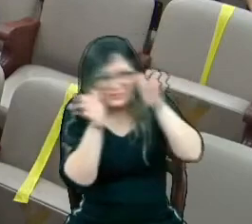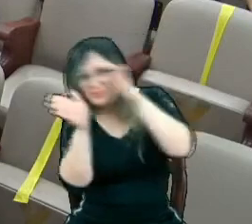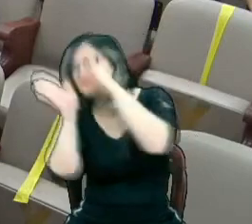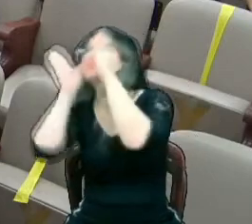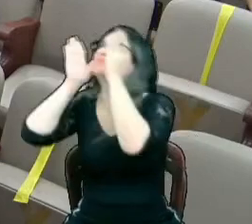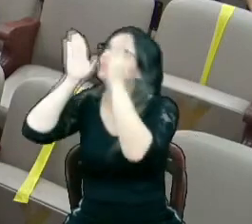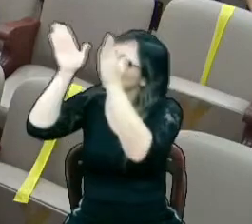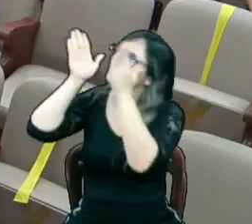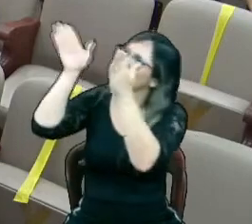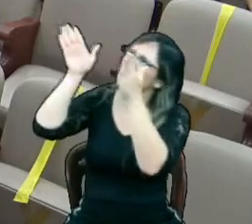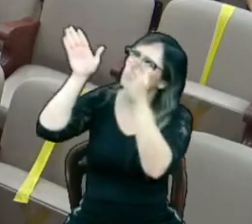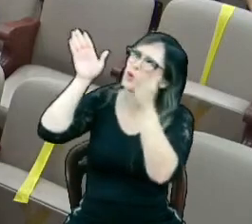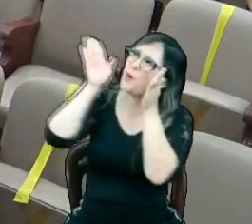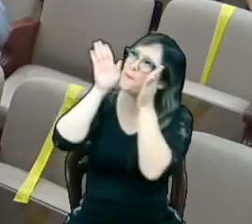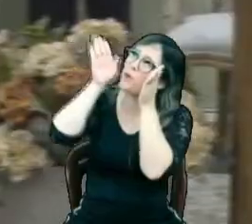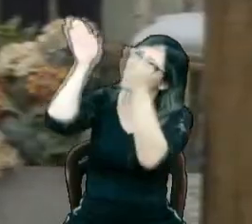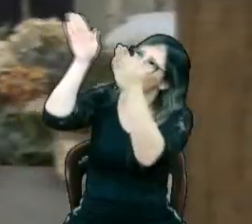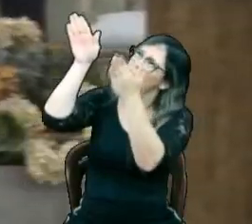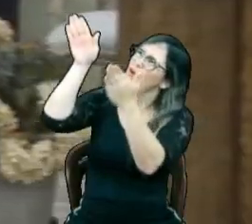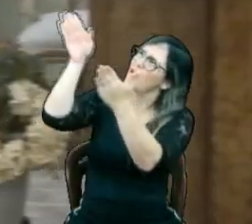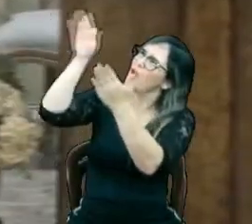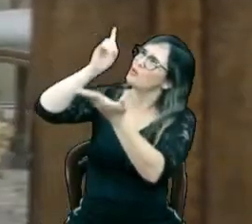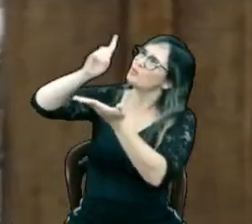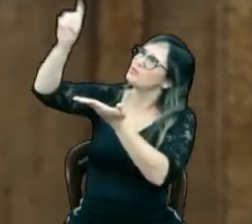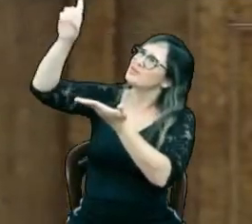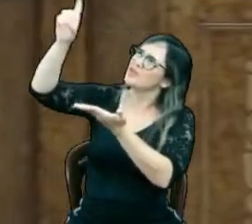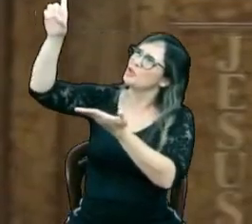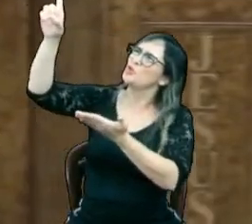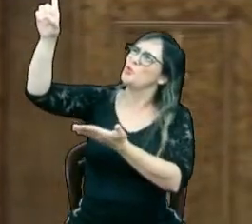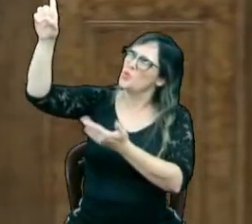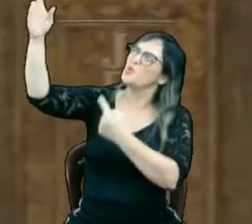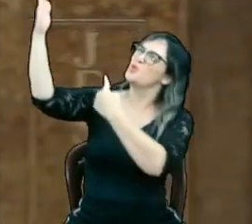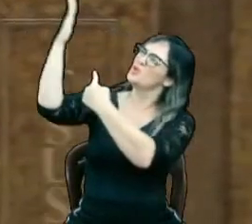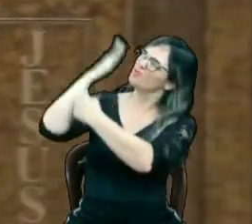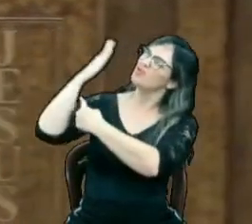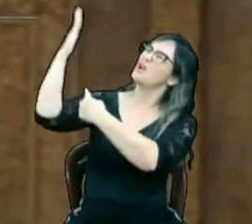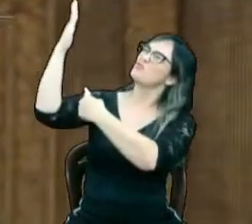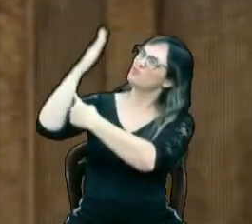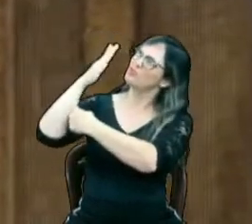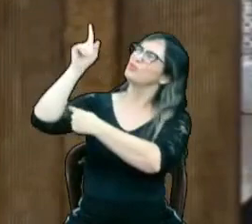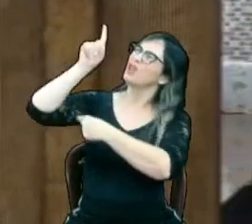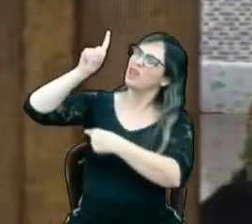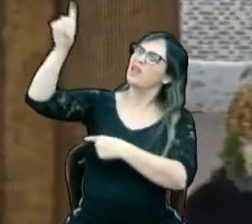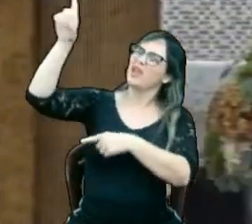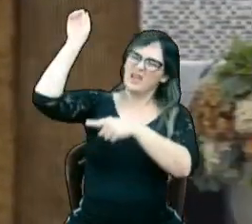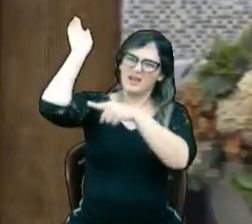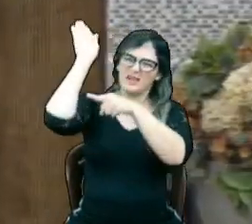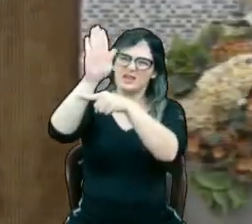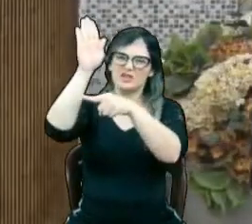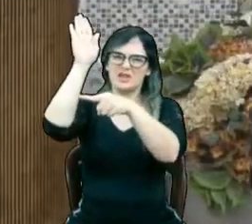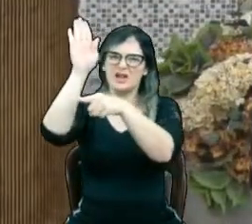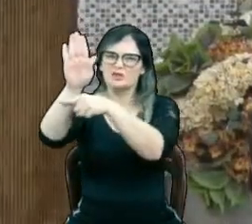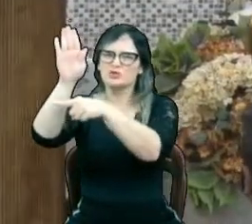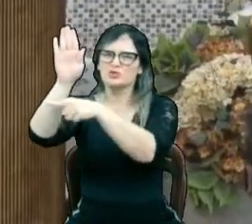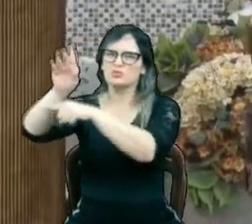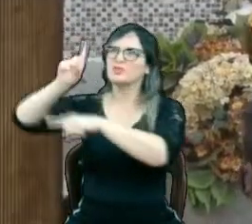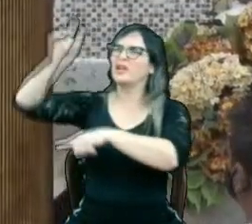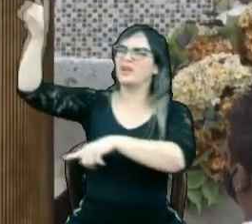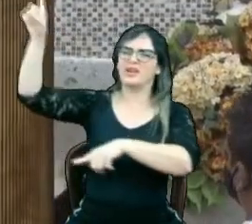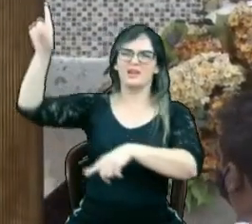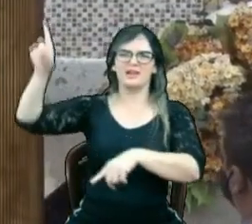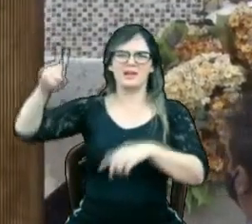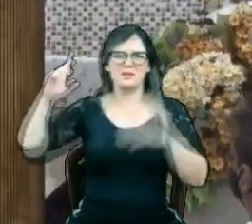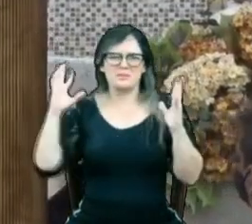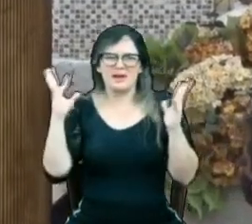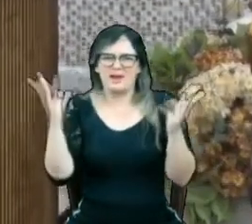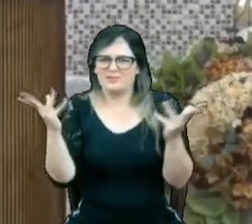abundante no Senhor Aleluia Só o Senhor é Deus Digno de Honra o de louvor é o senhor